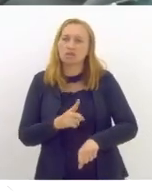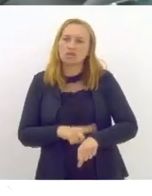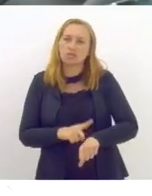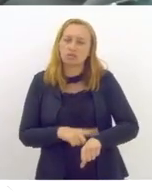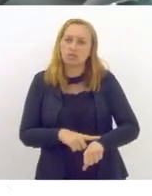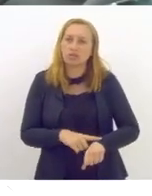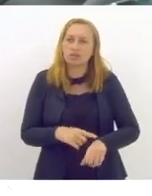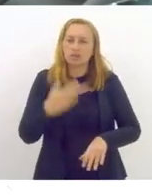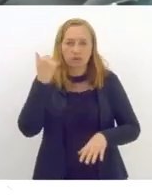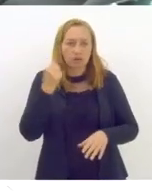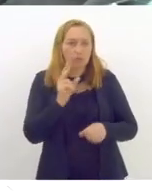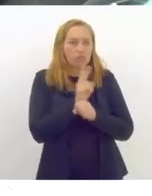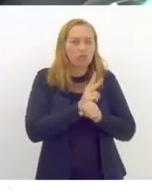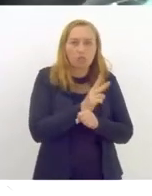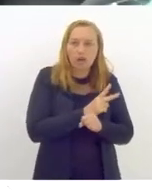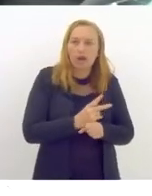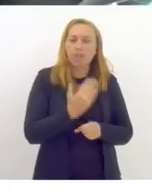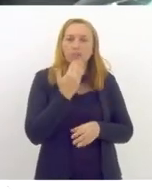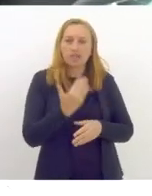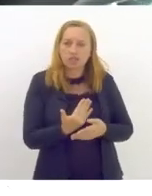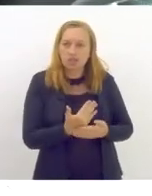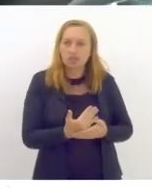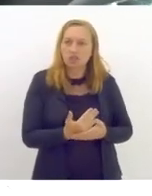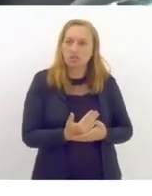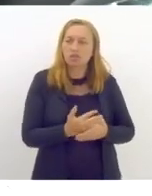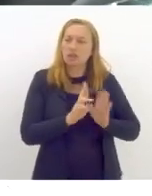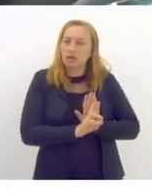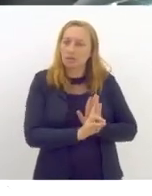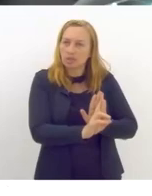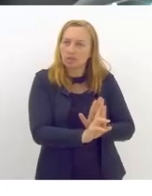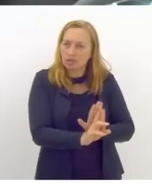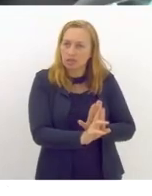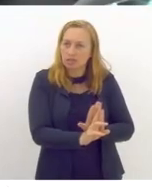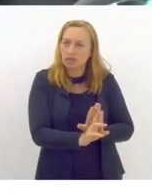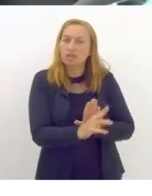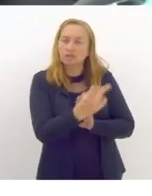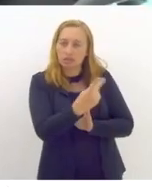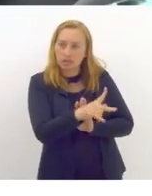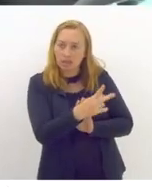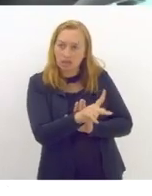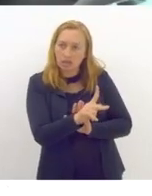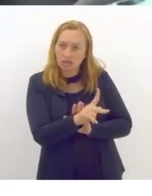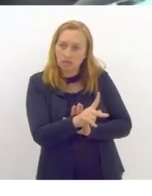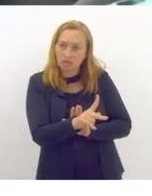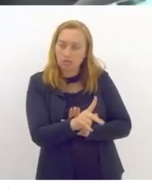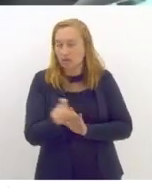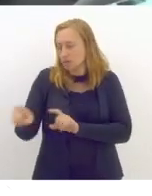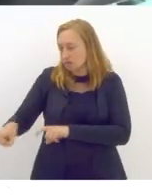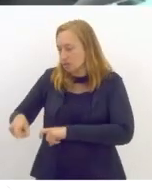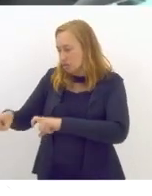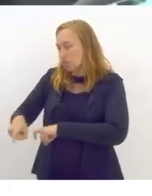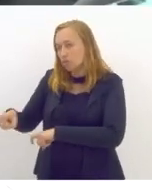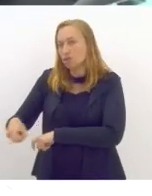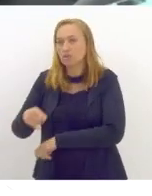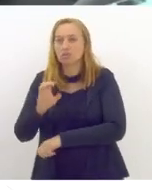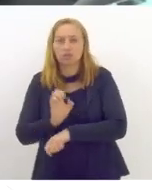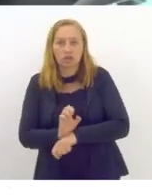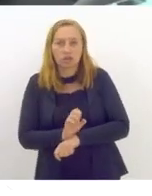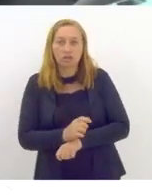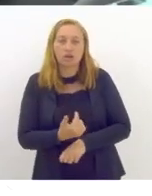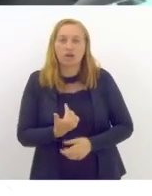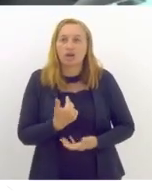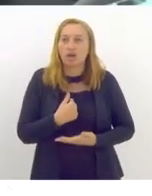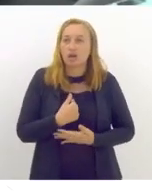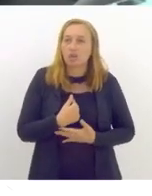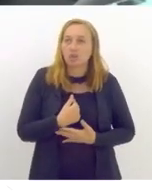começaram a procurar os a demandados até porque a represa representatividade deles é no interior do Estado eu